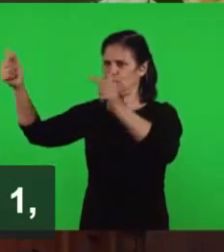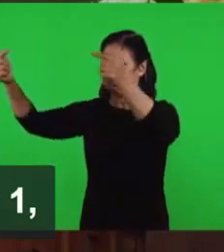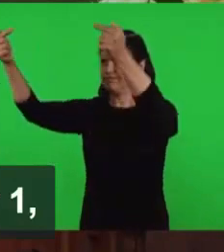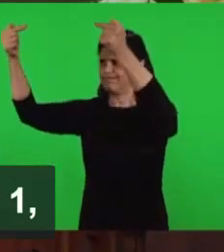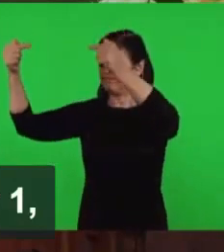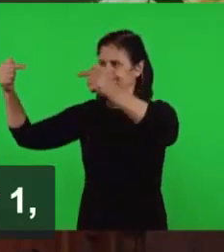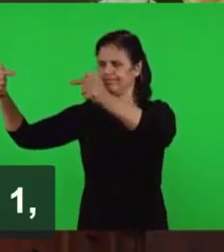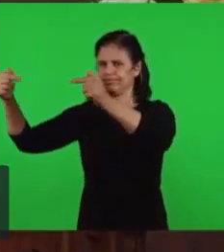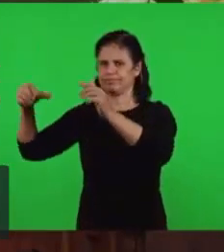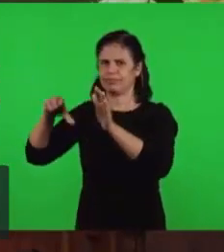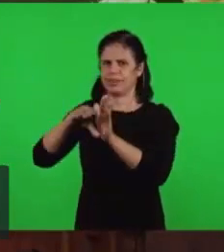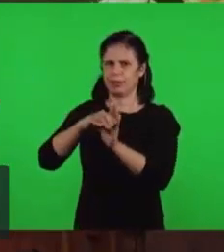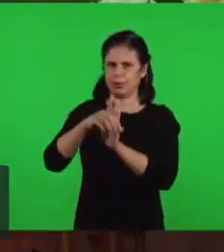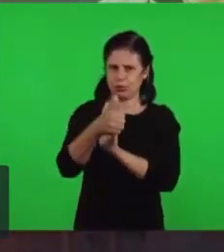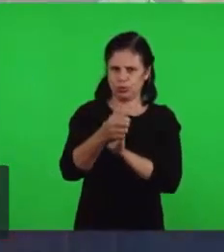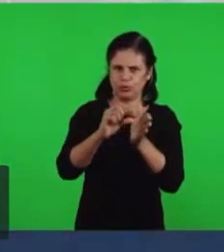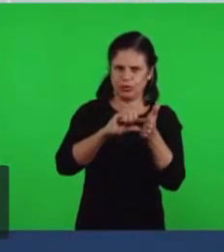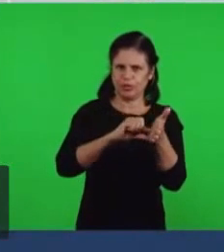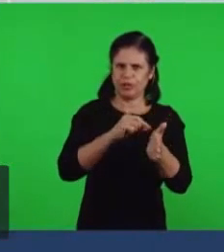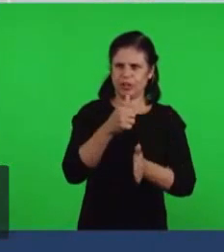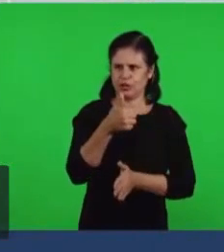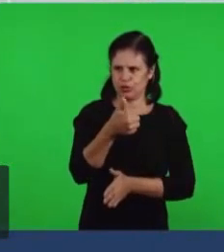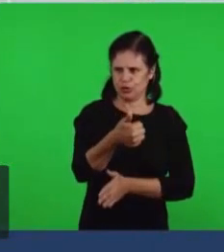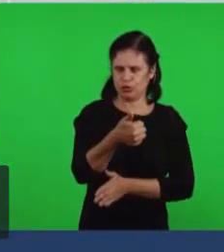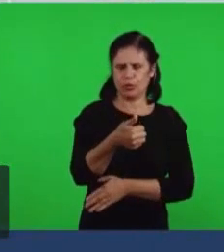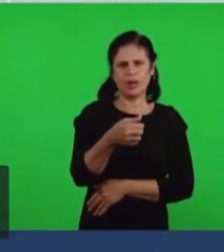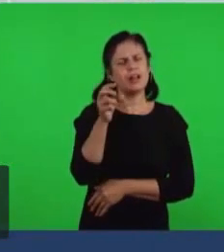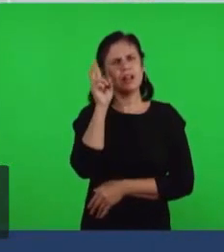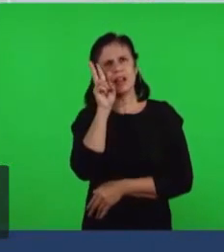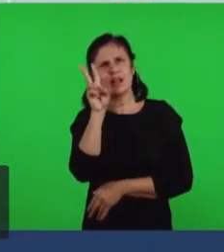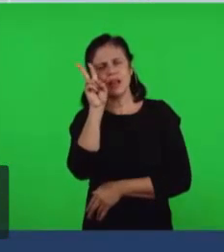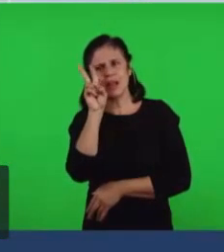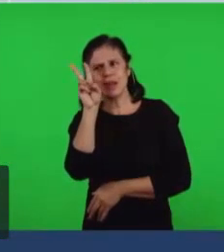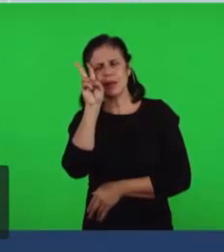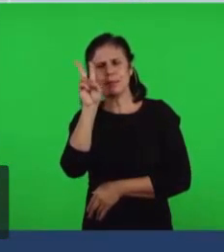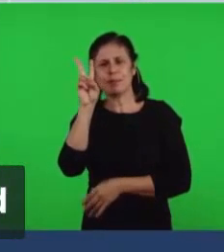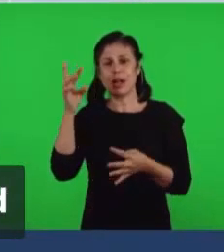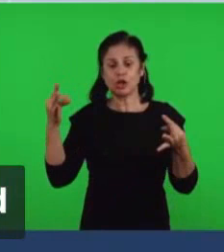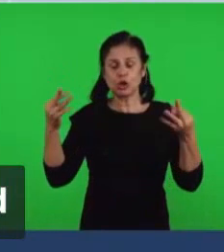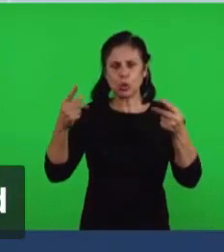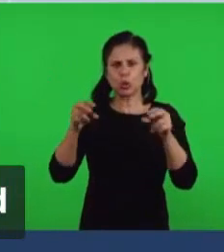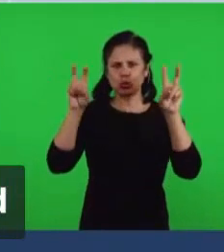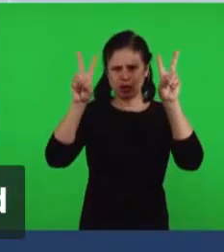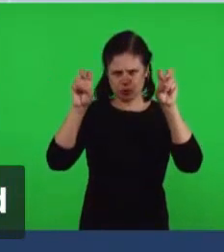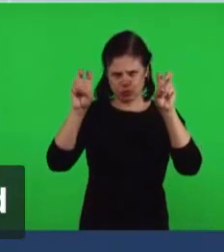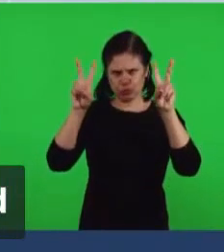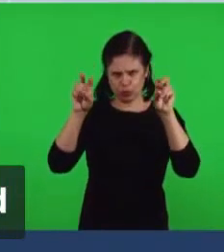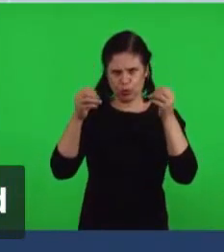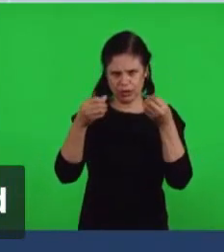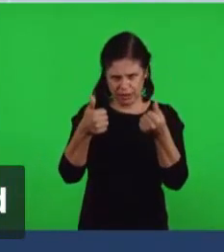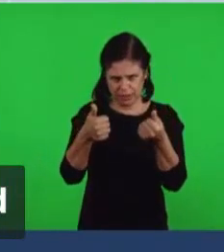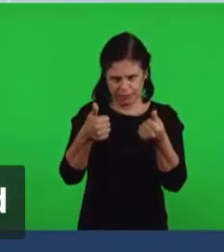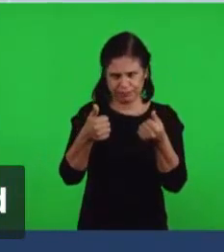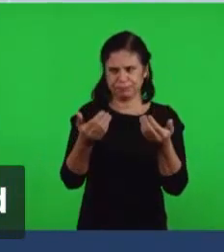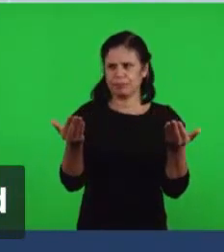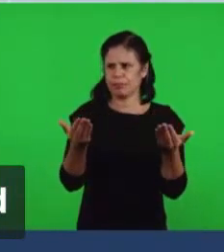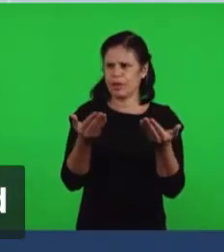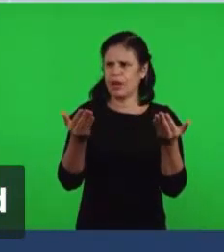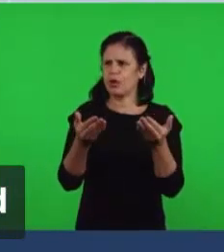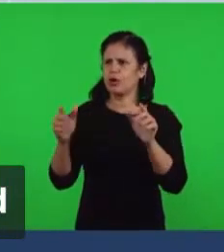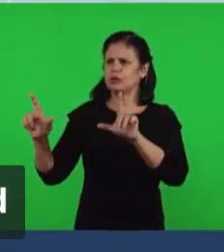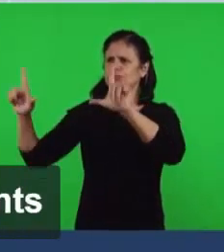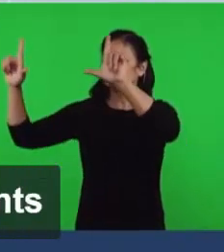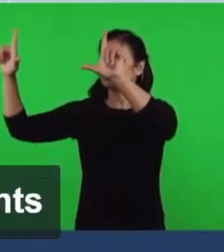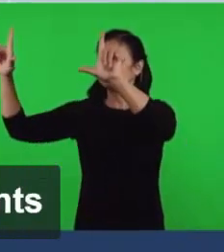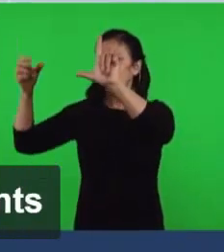Capítulo 1 verso 1 foi uma recordação de todo o assunto foi dado aqui no item 2 você vai